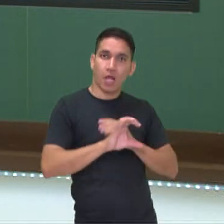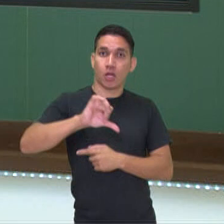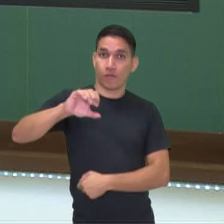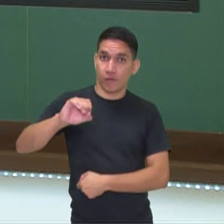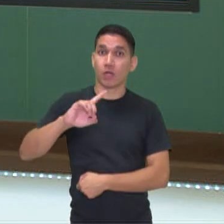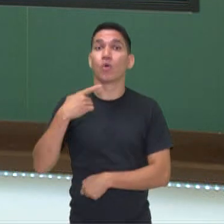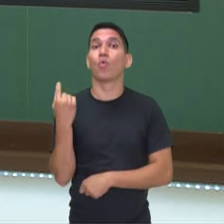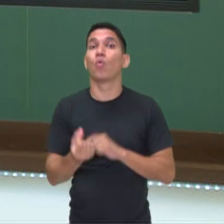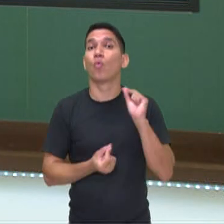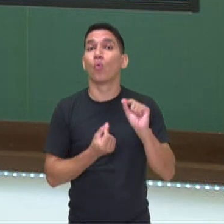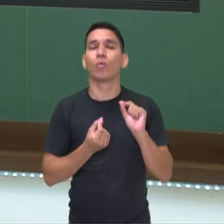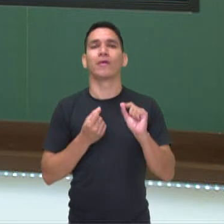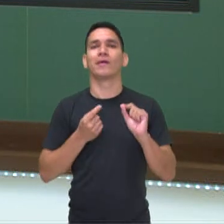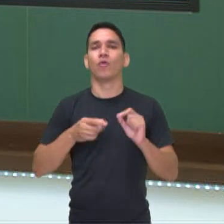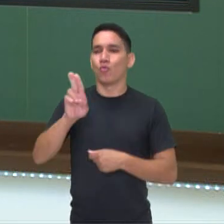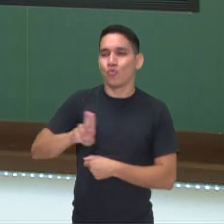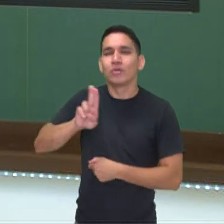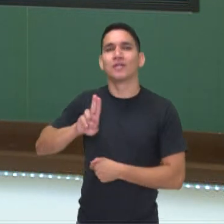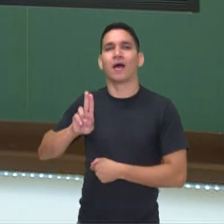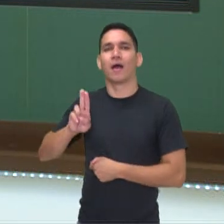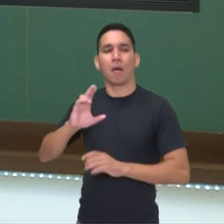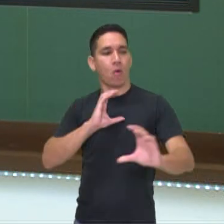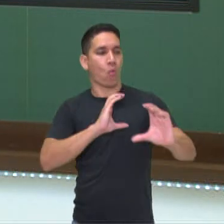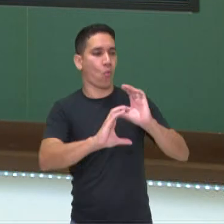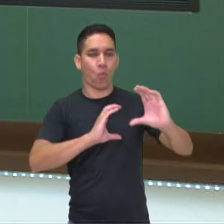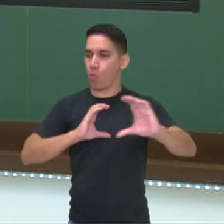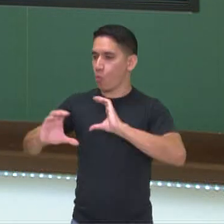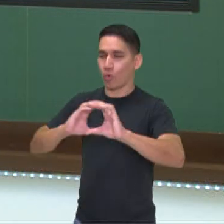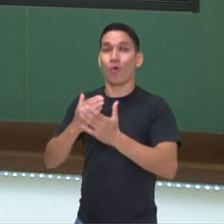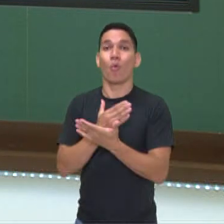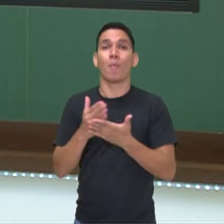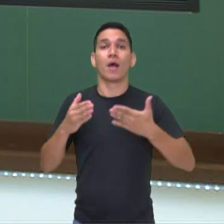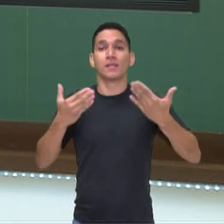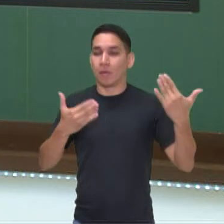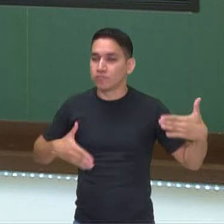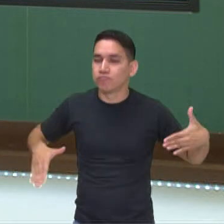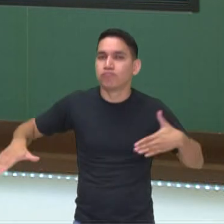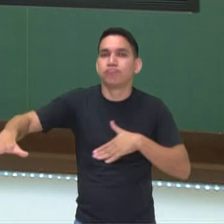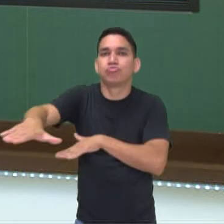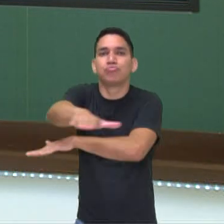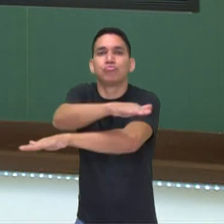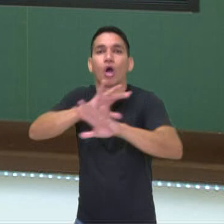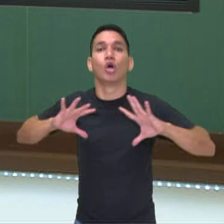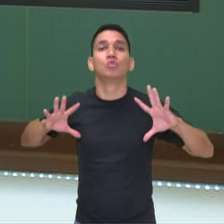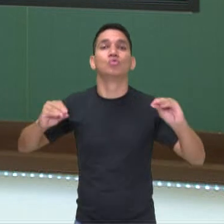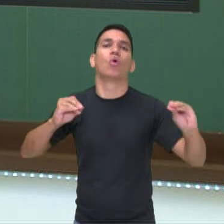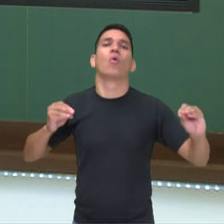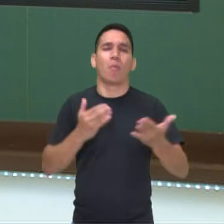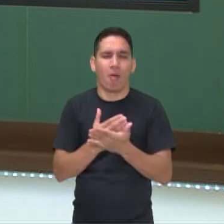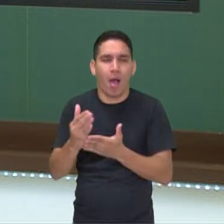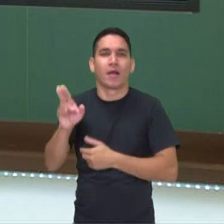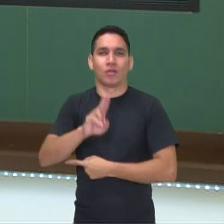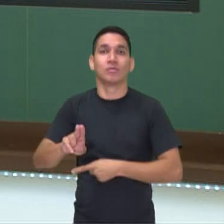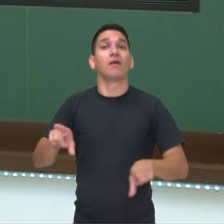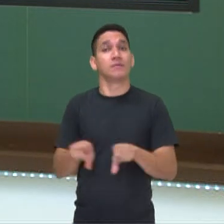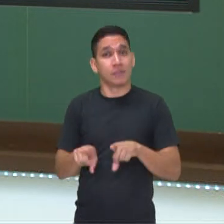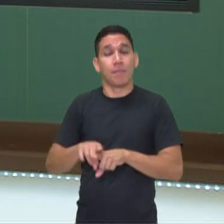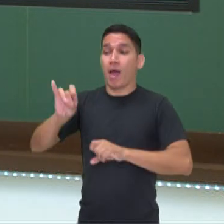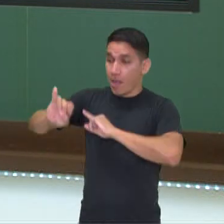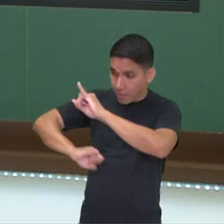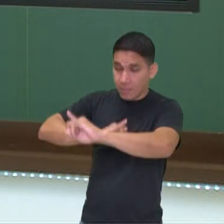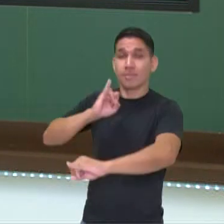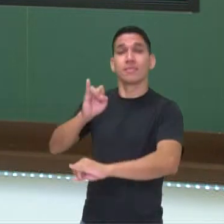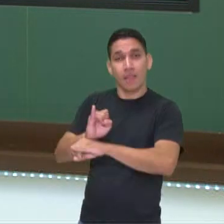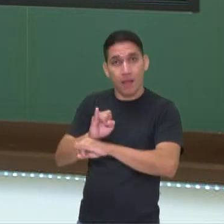os serviços de telecomunicações foram sendo universalizados, foram sendo popularizados, a internet também passou a